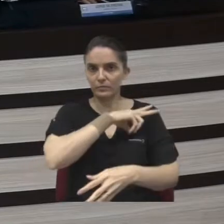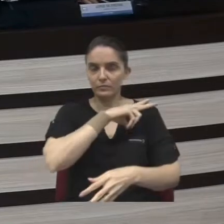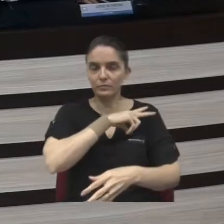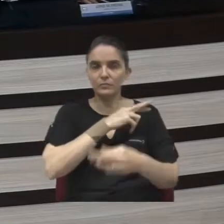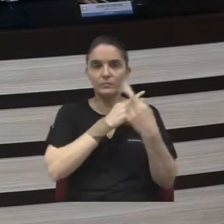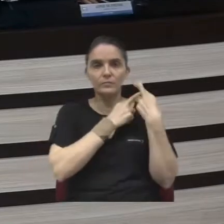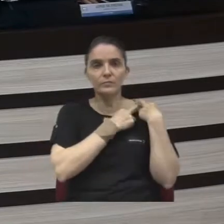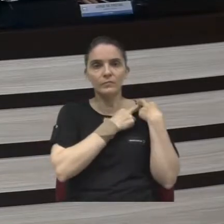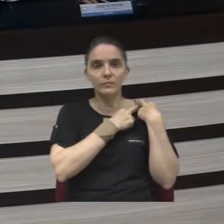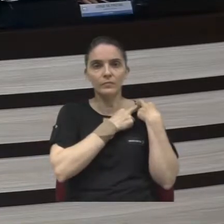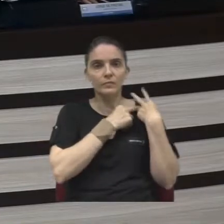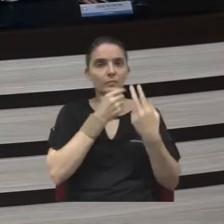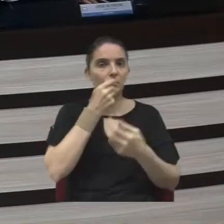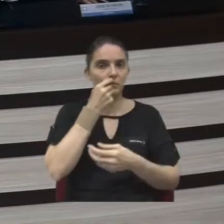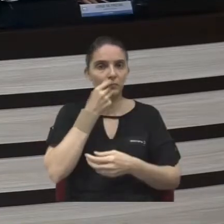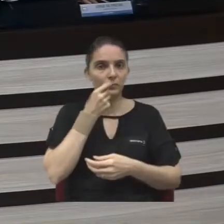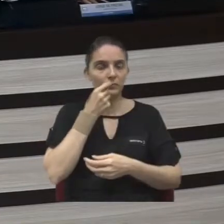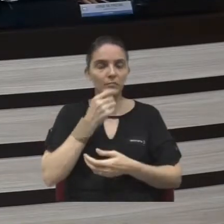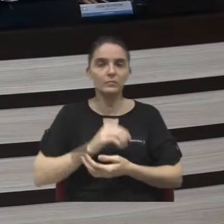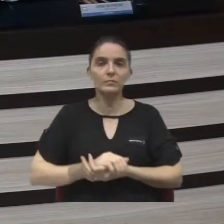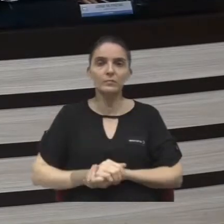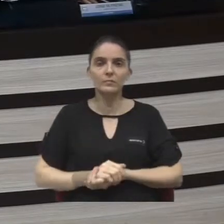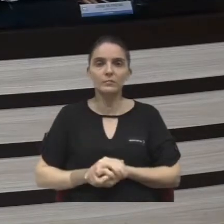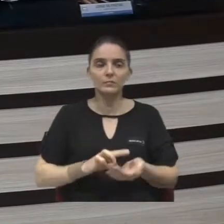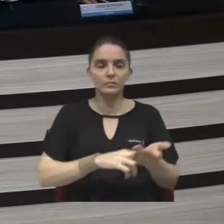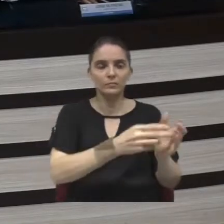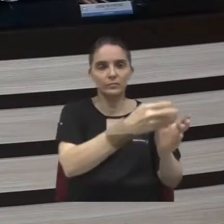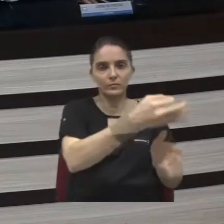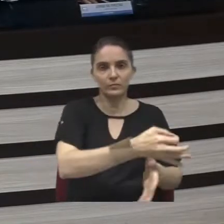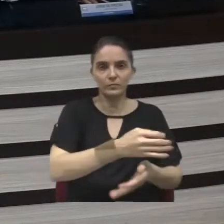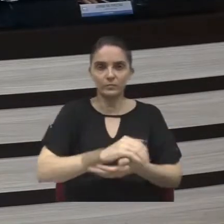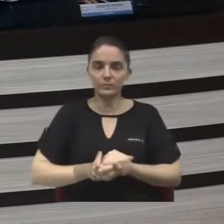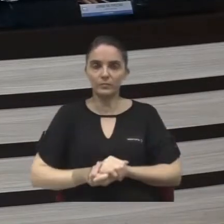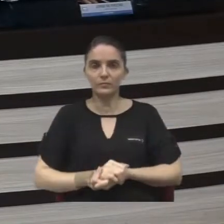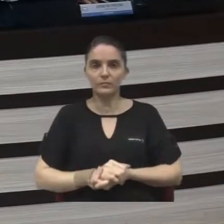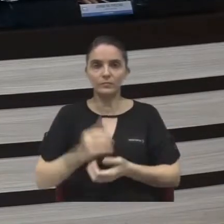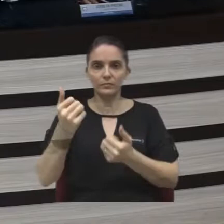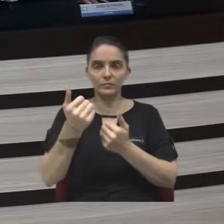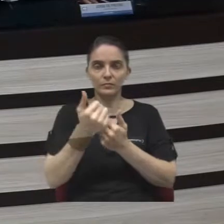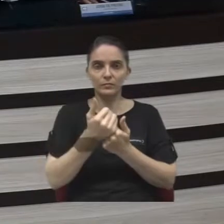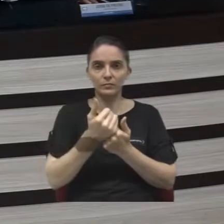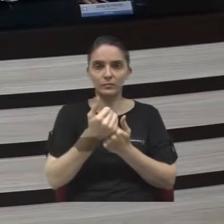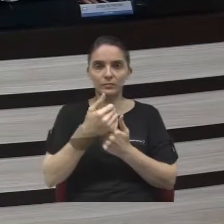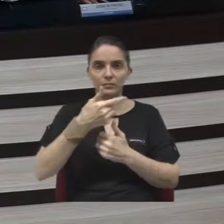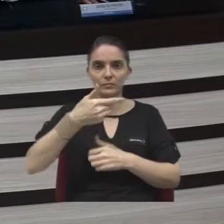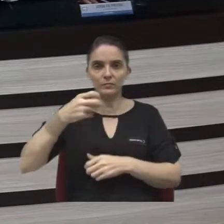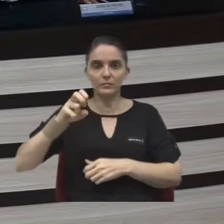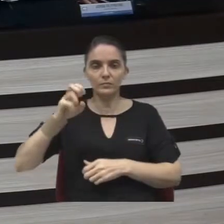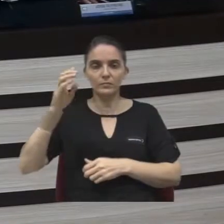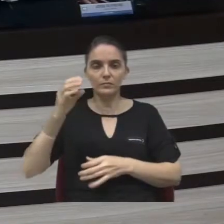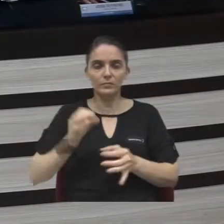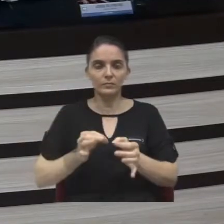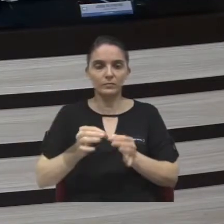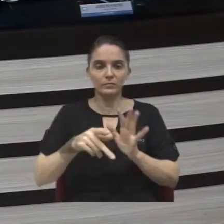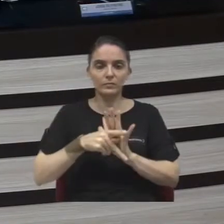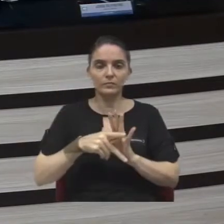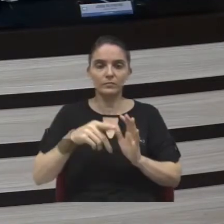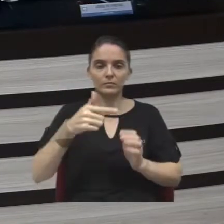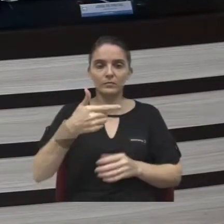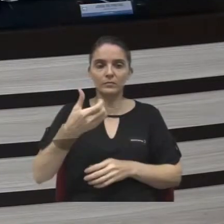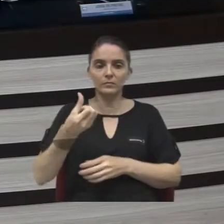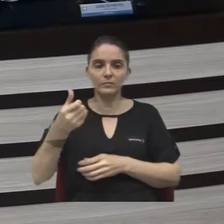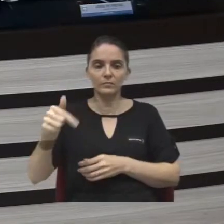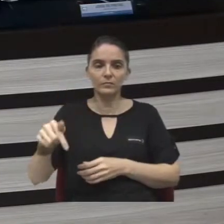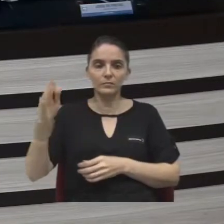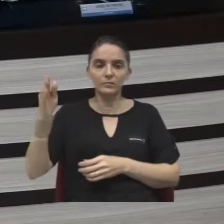Estevão Nogueira. Às comissões. Substitutivo 25 ao projeto de lei 267/2018,